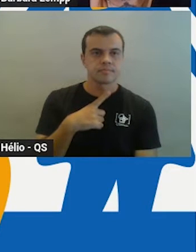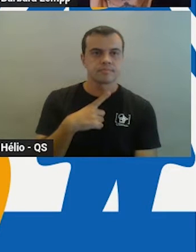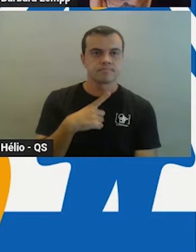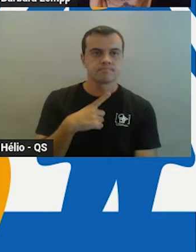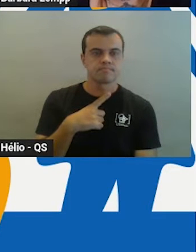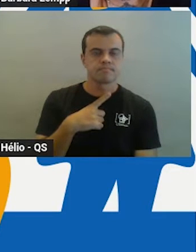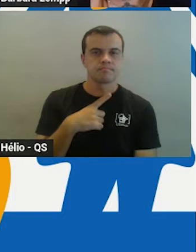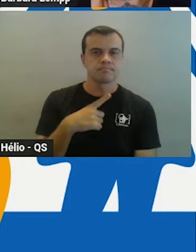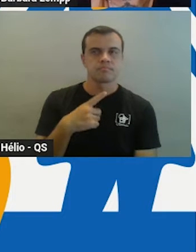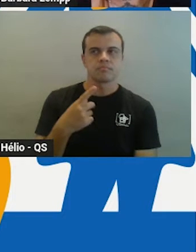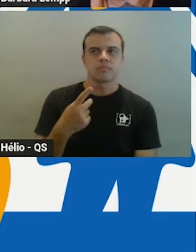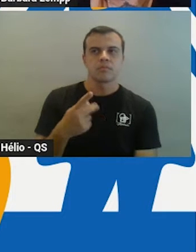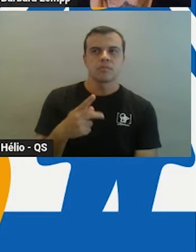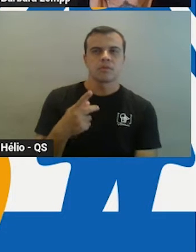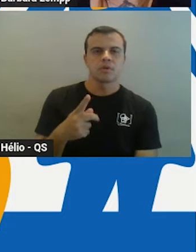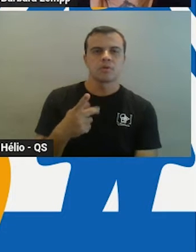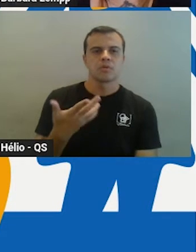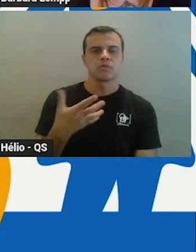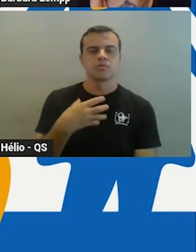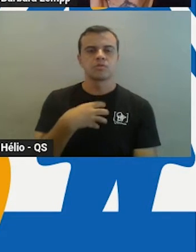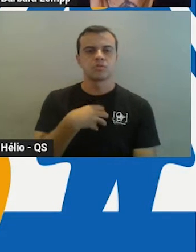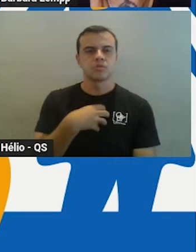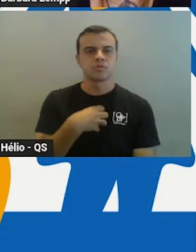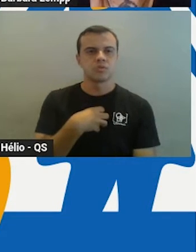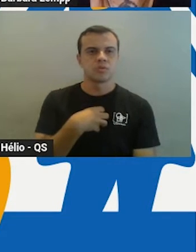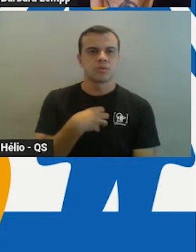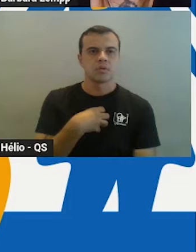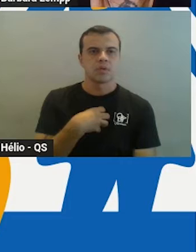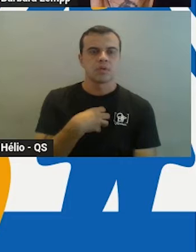da sua, né, o jeito, como é que eu posso falar?